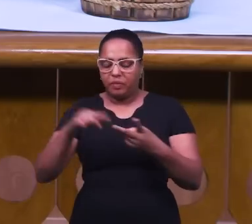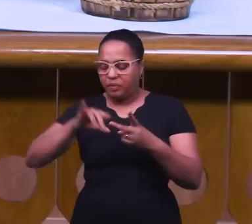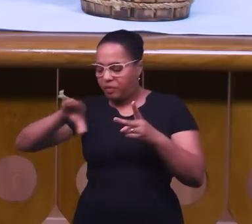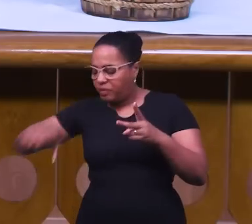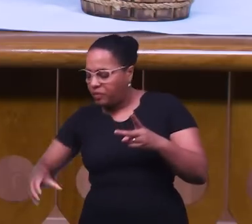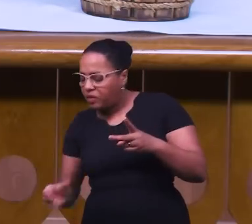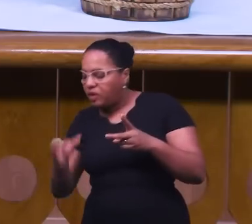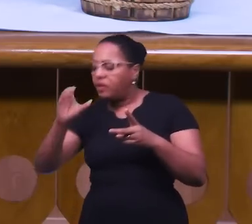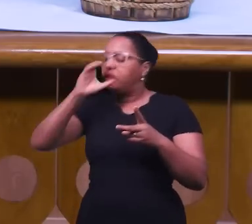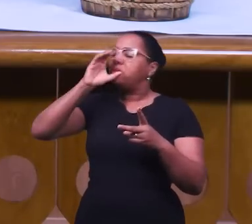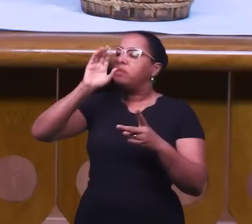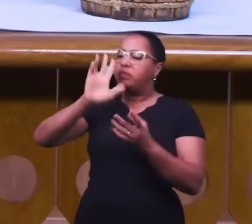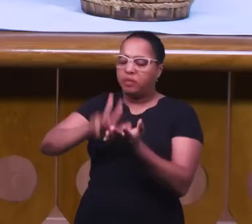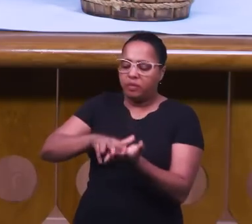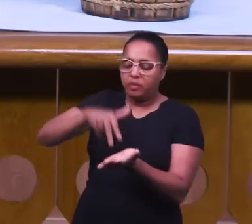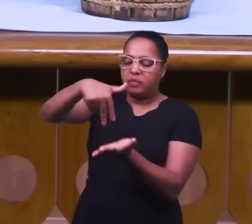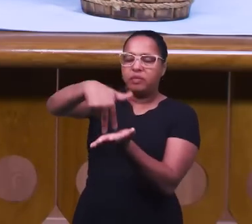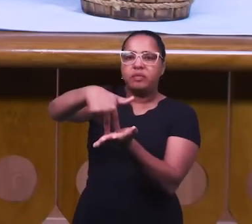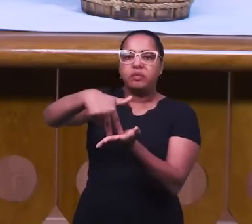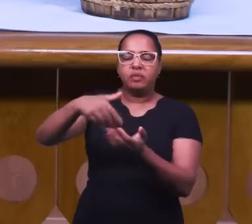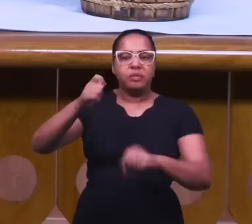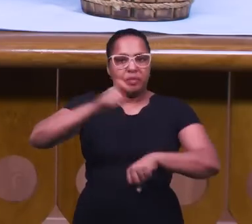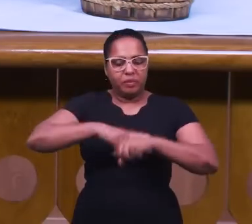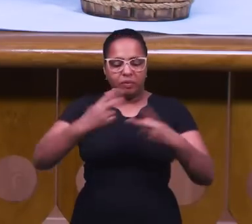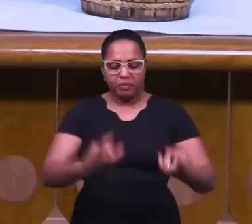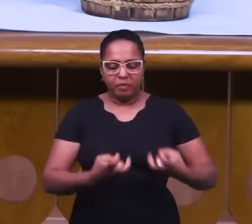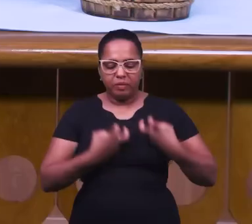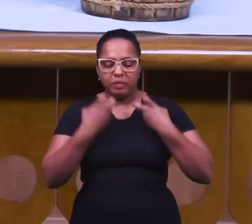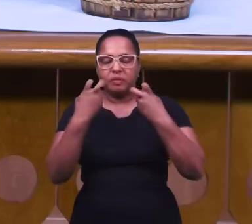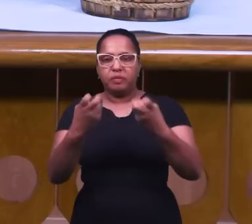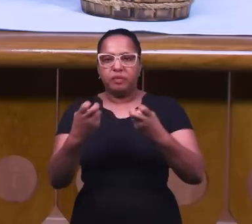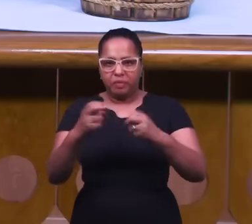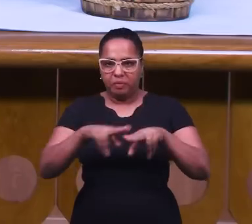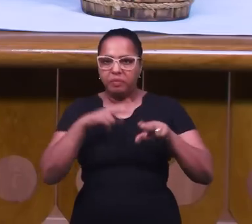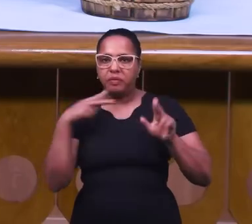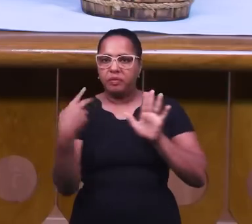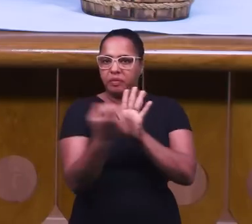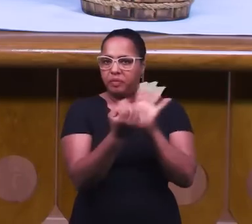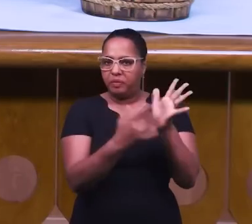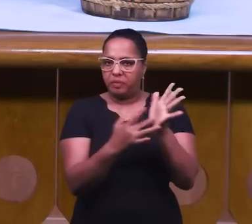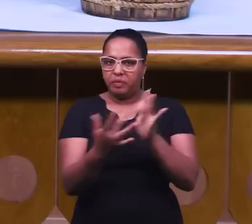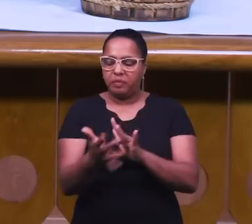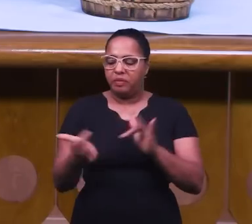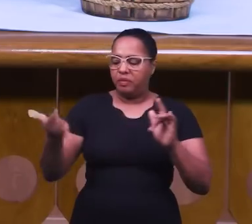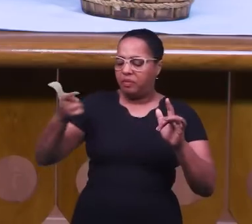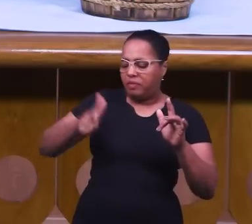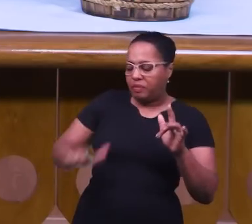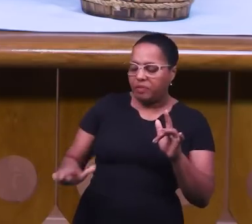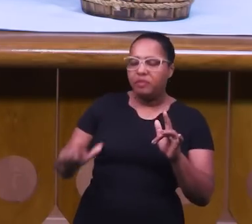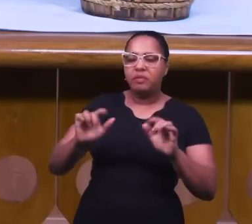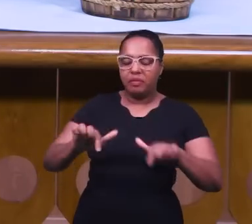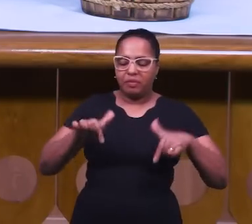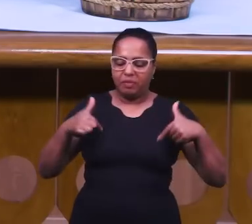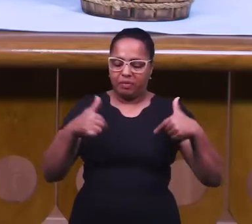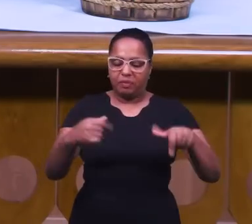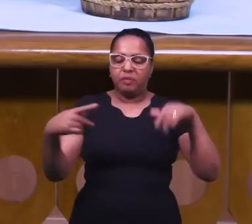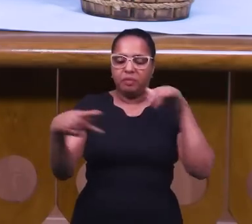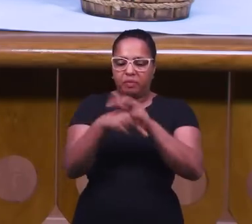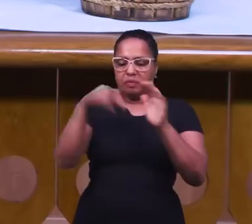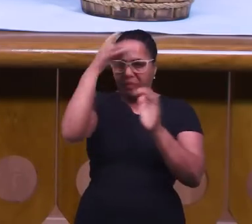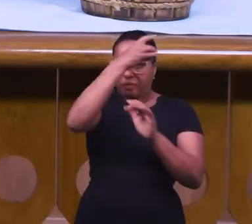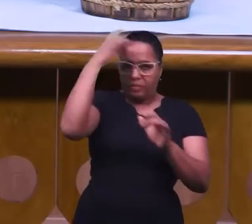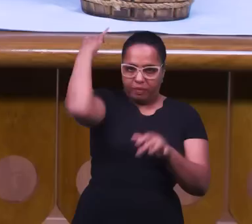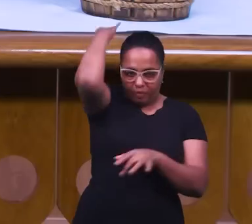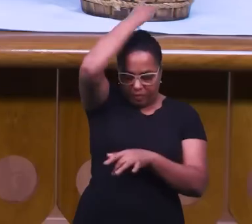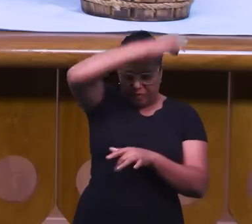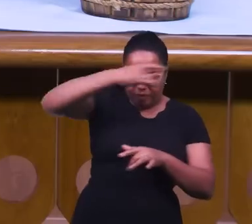significa ressurreição. Quando eu clamo pelo sangue de Jesus, isso é reeditado na minha vida, no sentido espiritual. Uma ação do Espírito